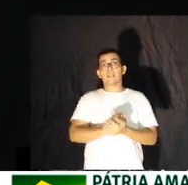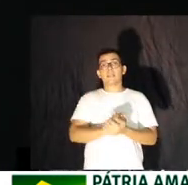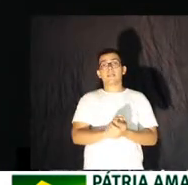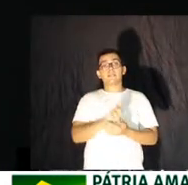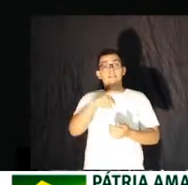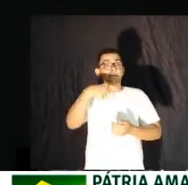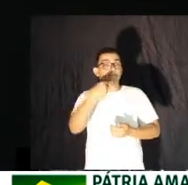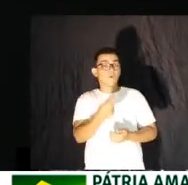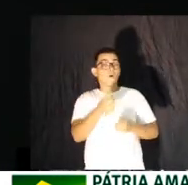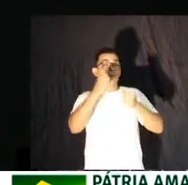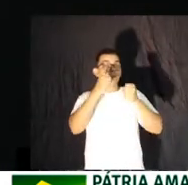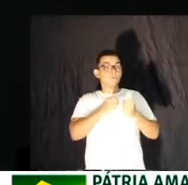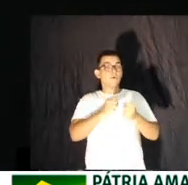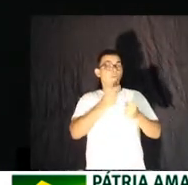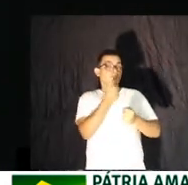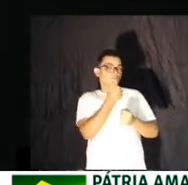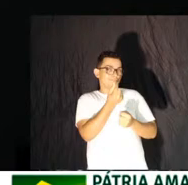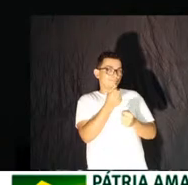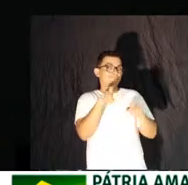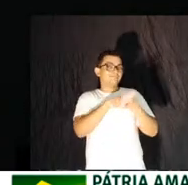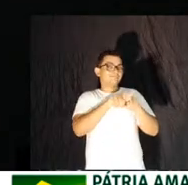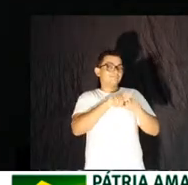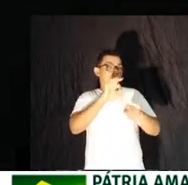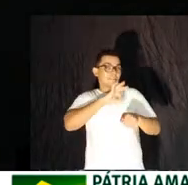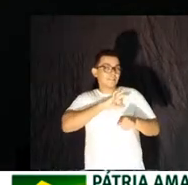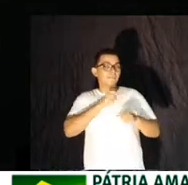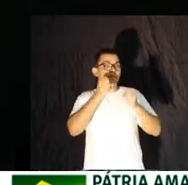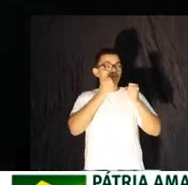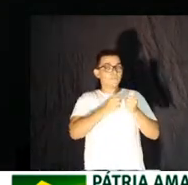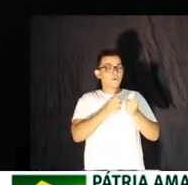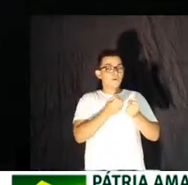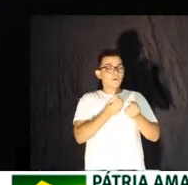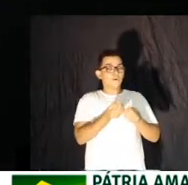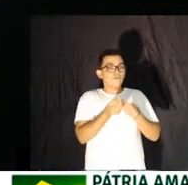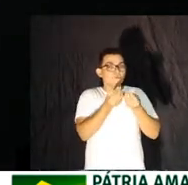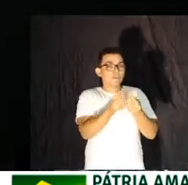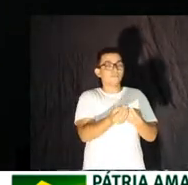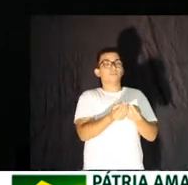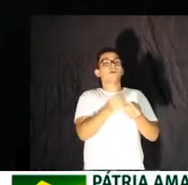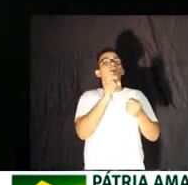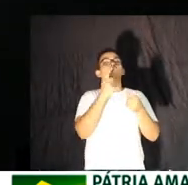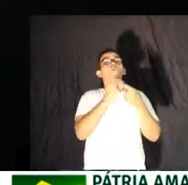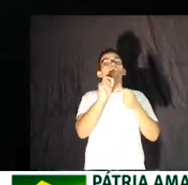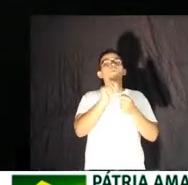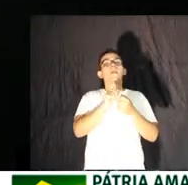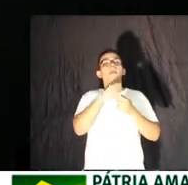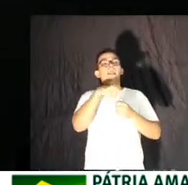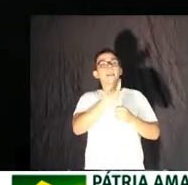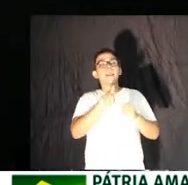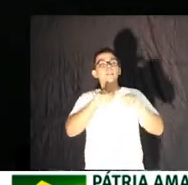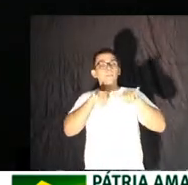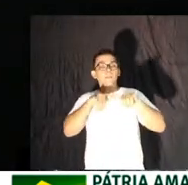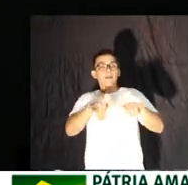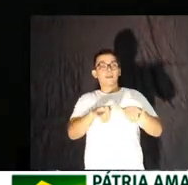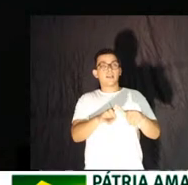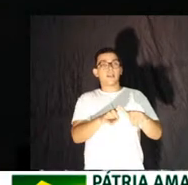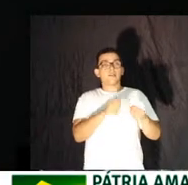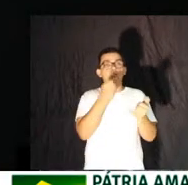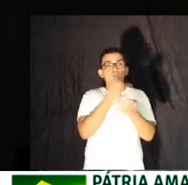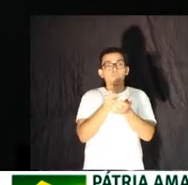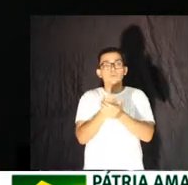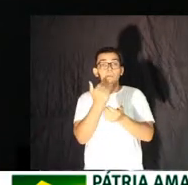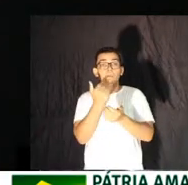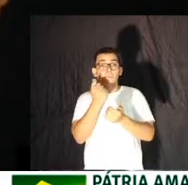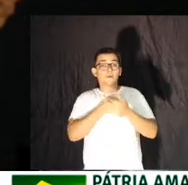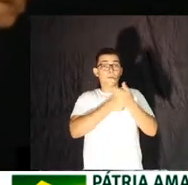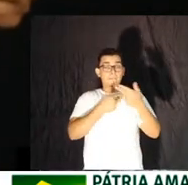depois poder levar um pedaço de pão para a família, poder ir lá no mercado e comprar arroz, feijão, porque está tendo esse evento aqui, né?